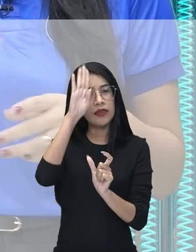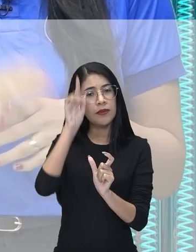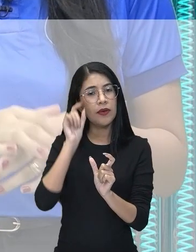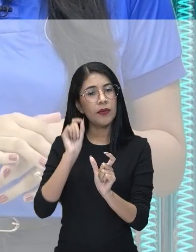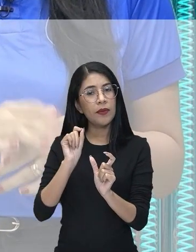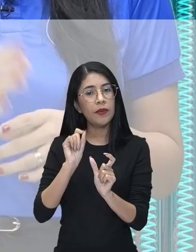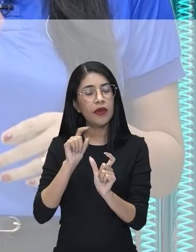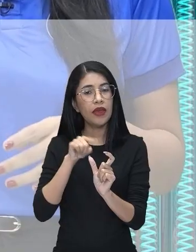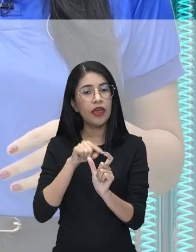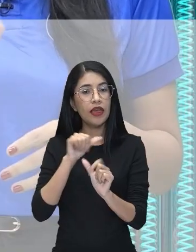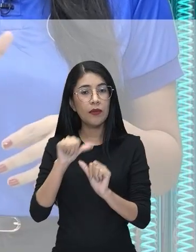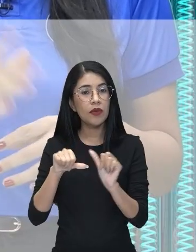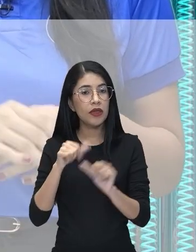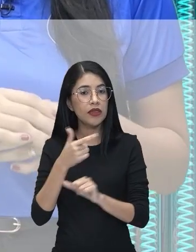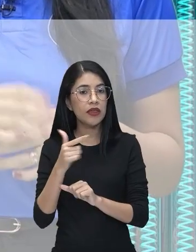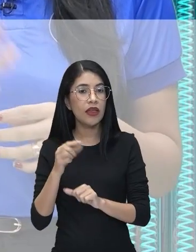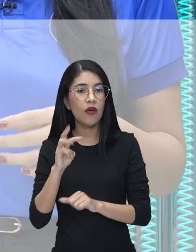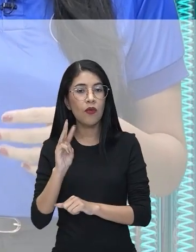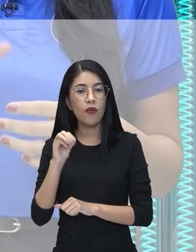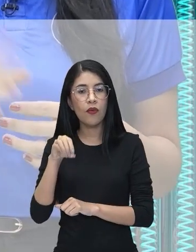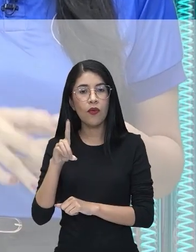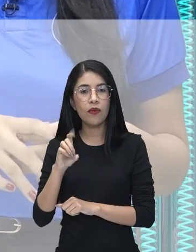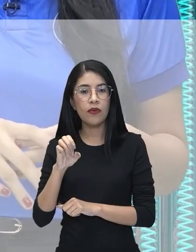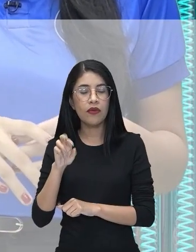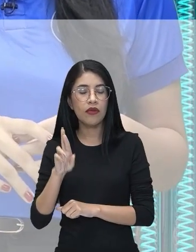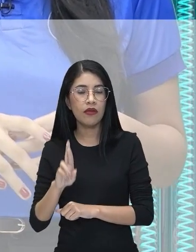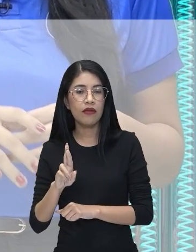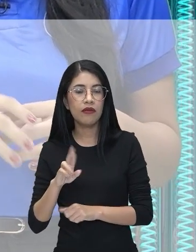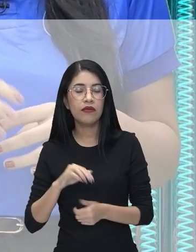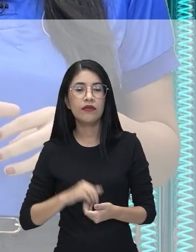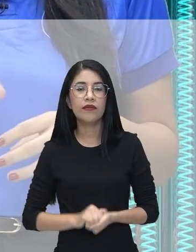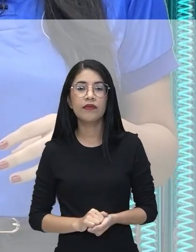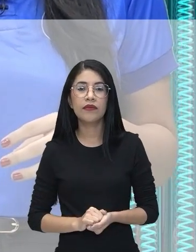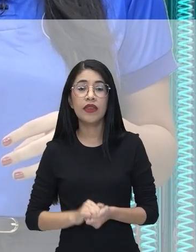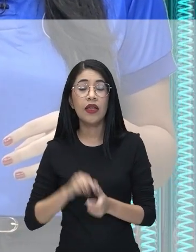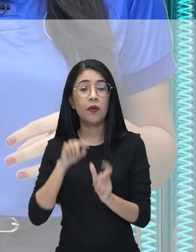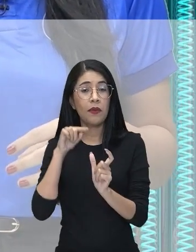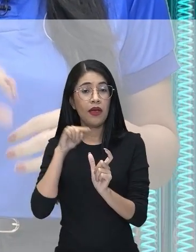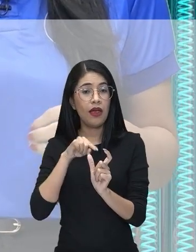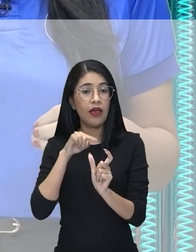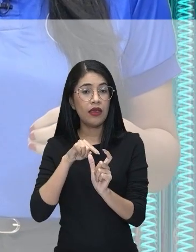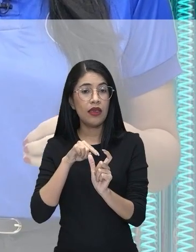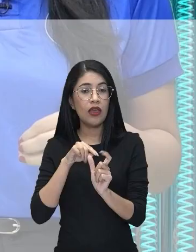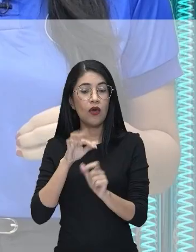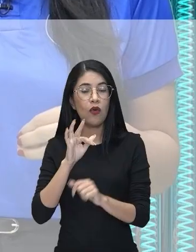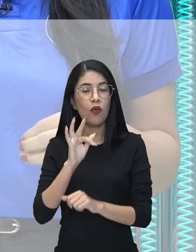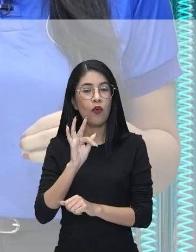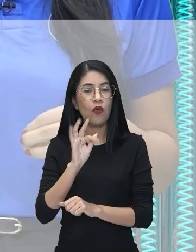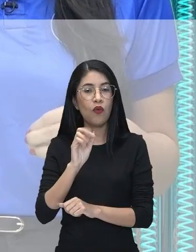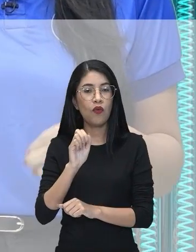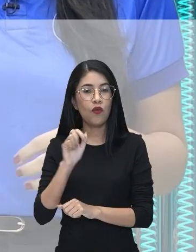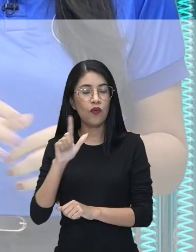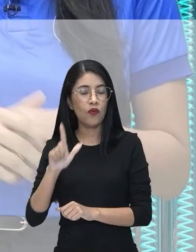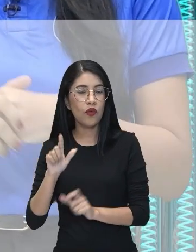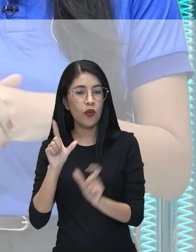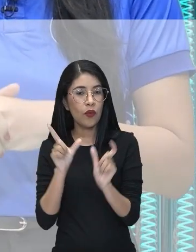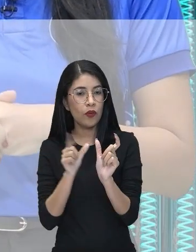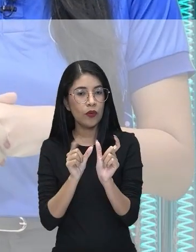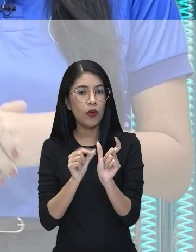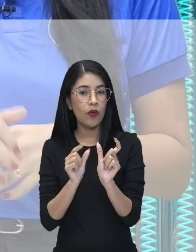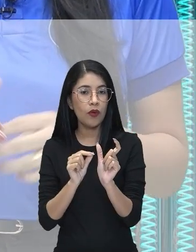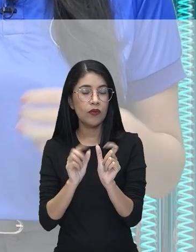Aquela parte que não muda. Wonder, wonder. Esse sufixo full, nós vamos ver mais adiante na aula,